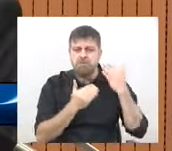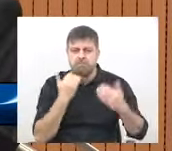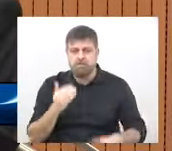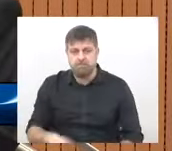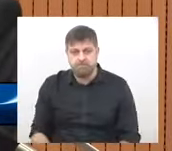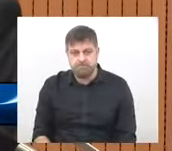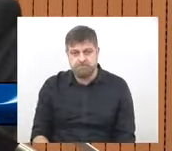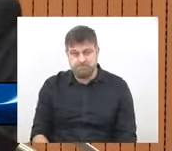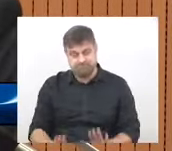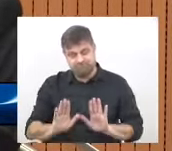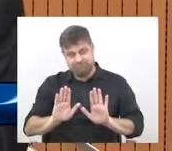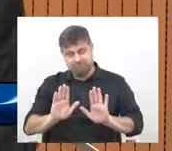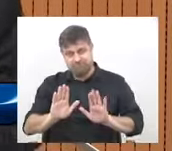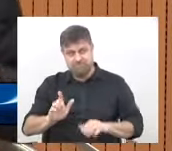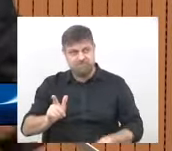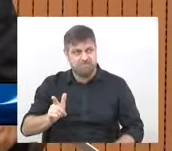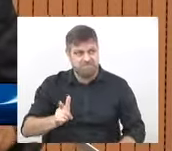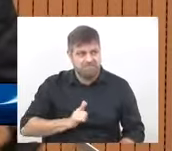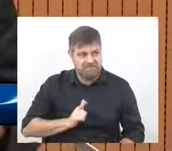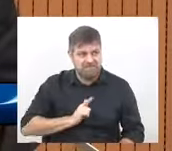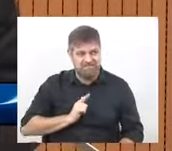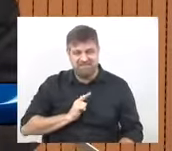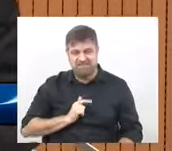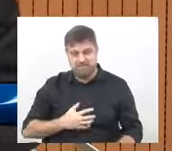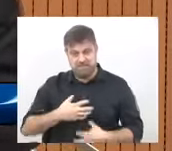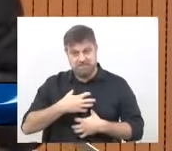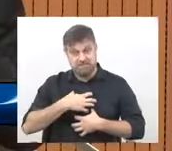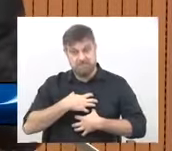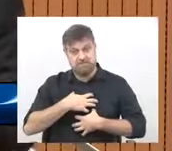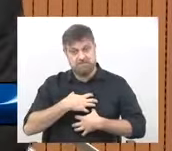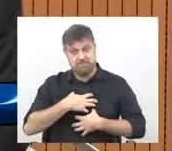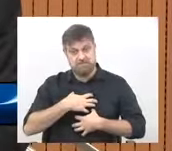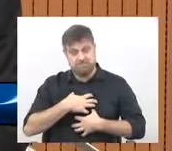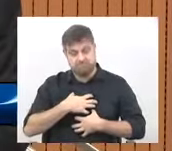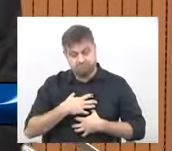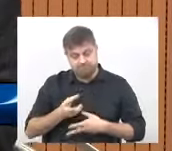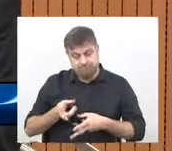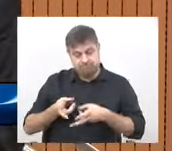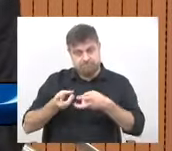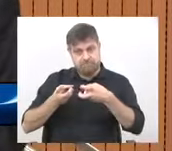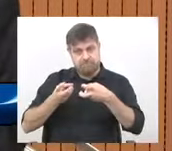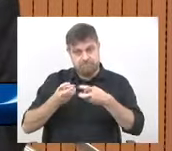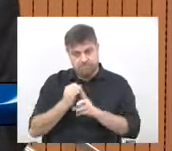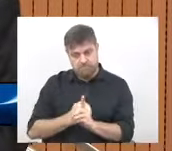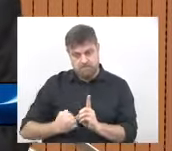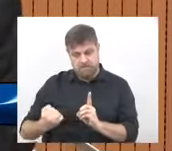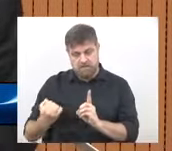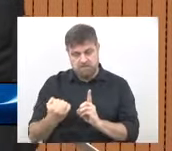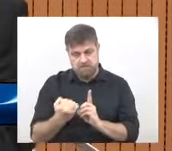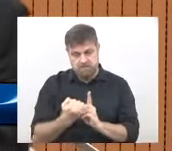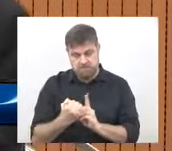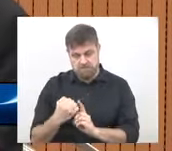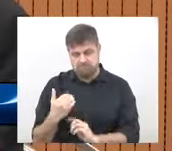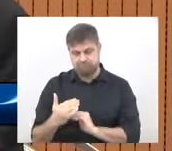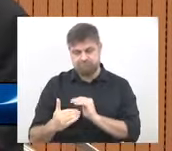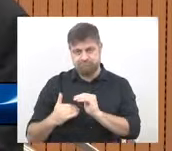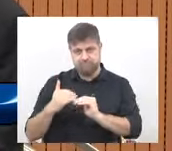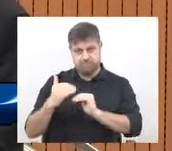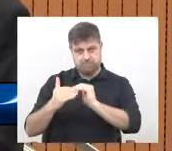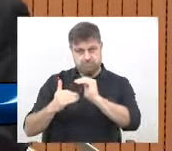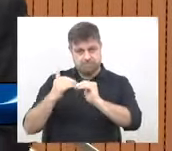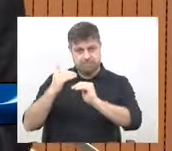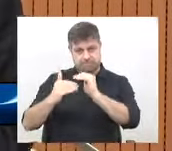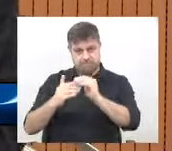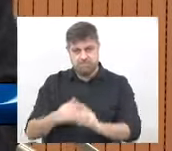2017. Mas é através desta sensibilidade é que percebemos o crescimento social e o desenvolvimento